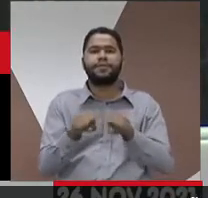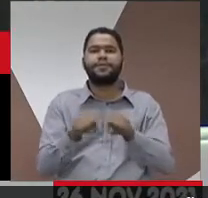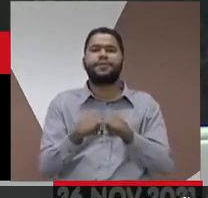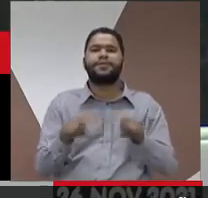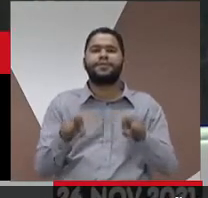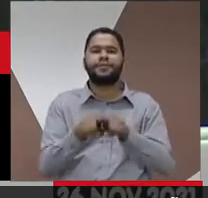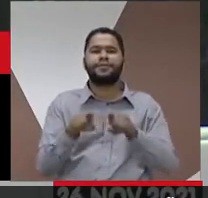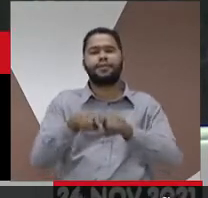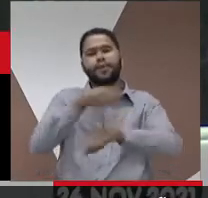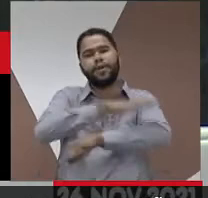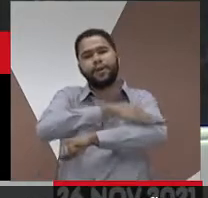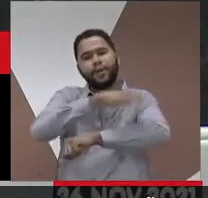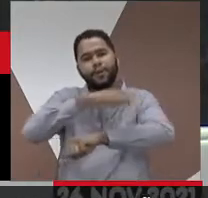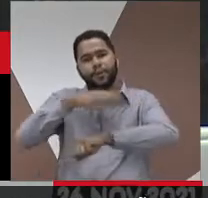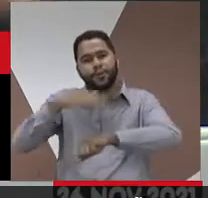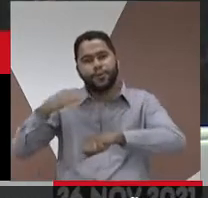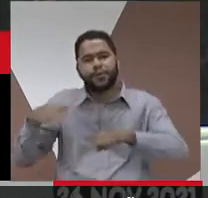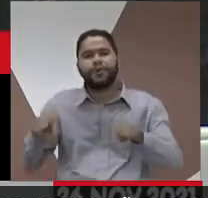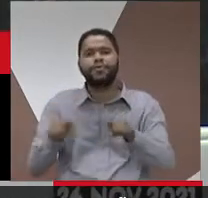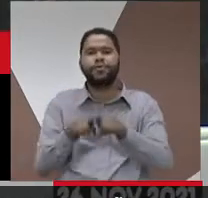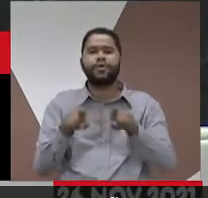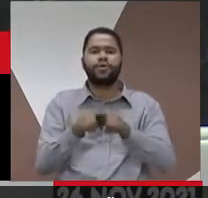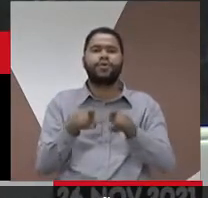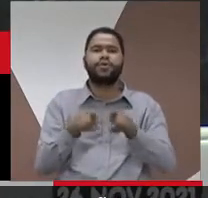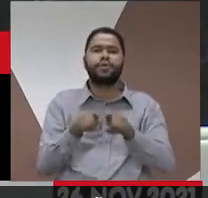até Brumadinho, o acesso